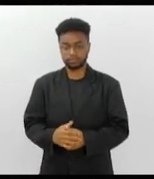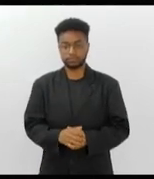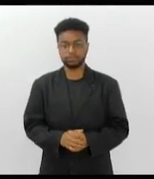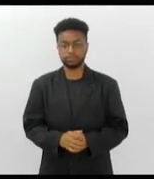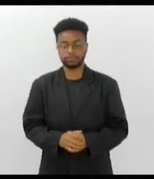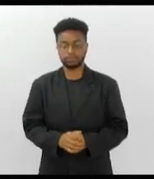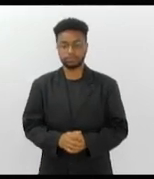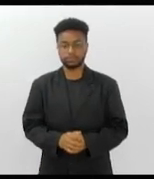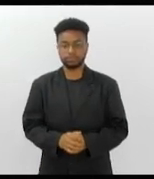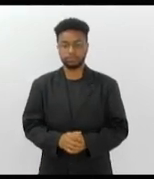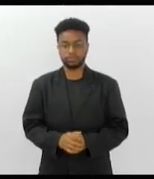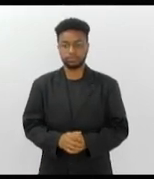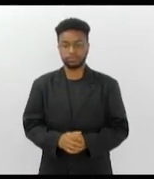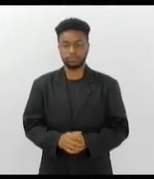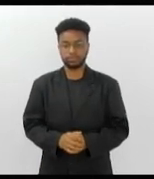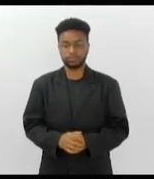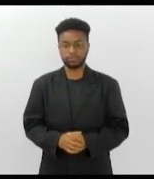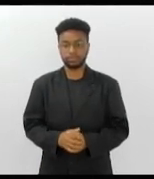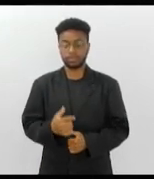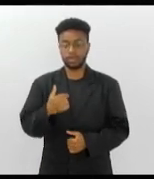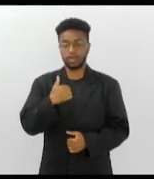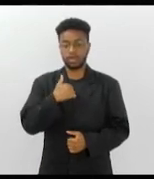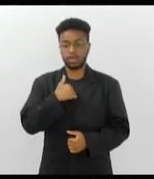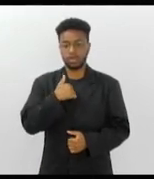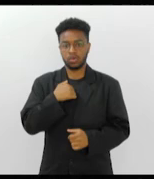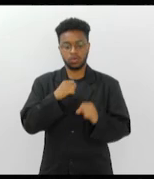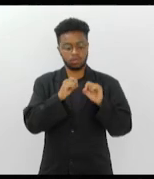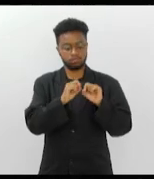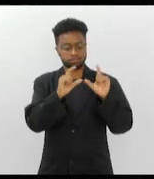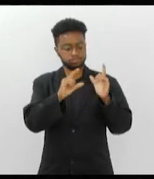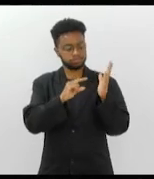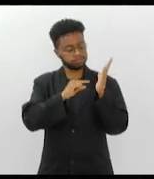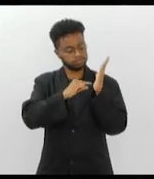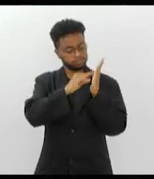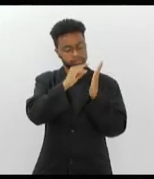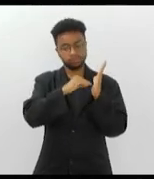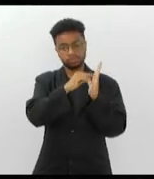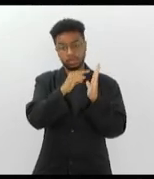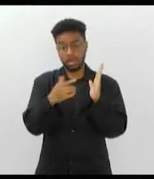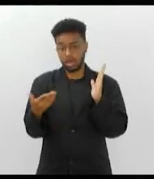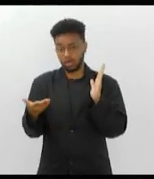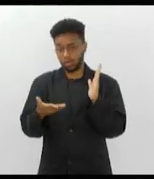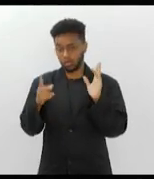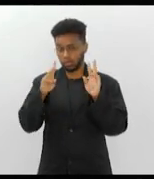vou abrir aqui, senhor presidente, com um tema